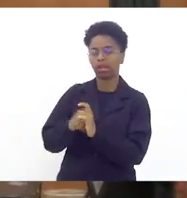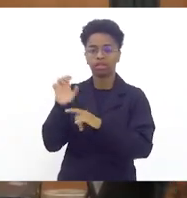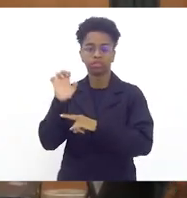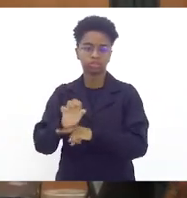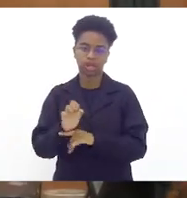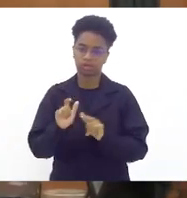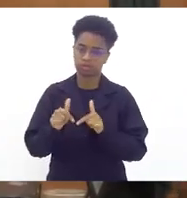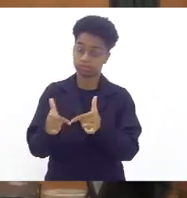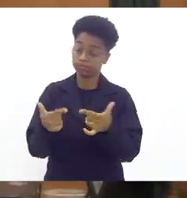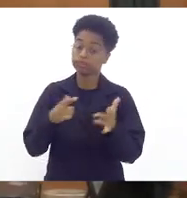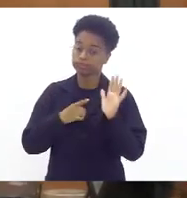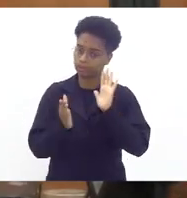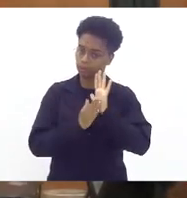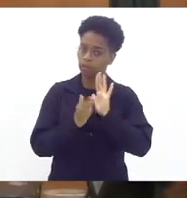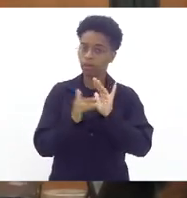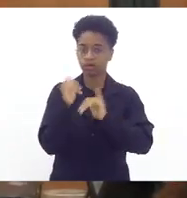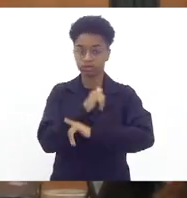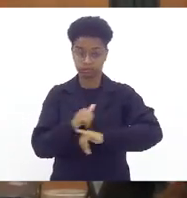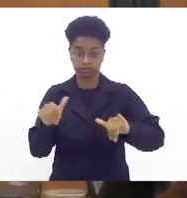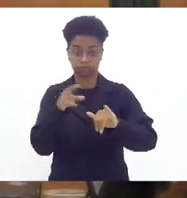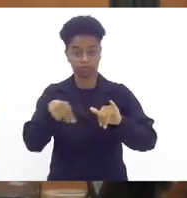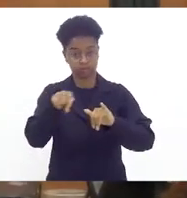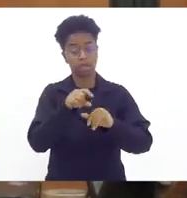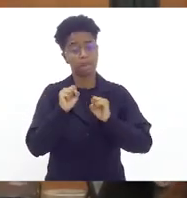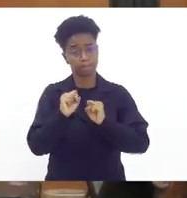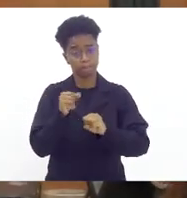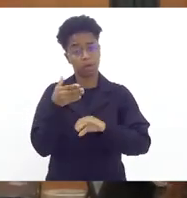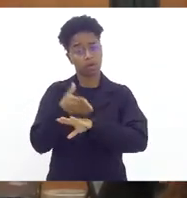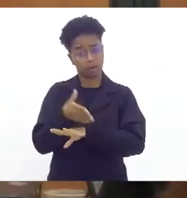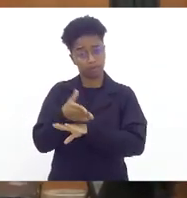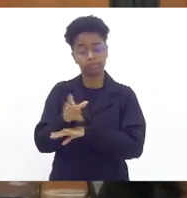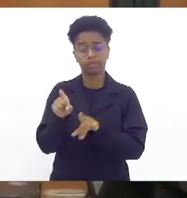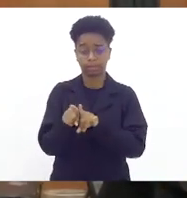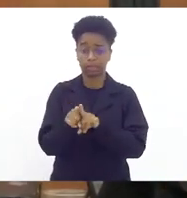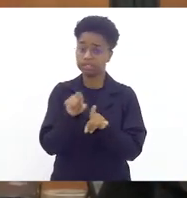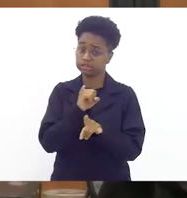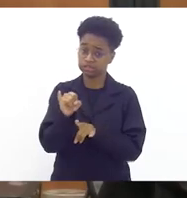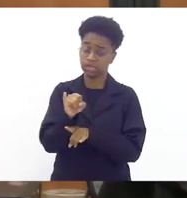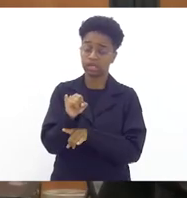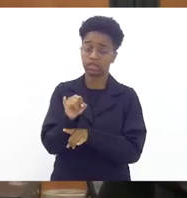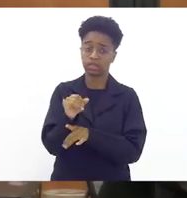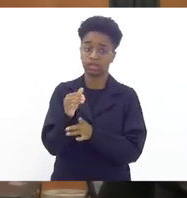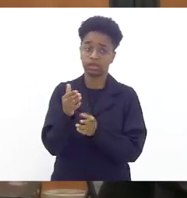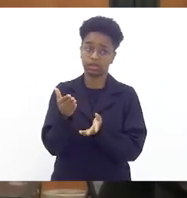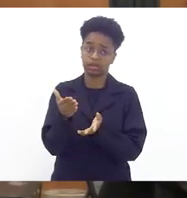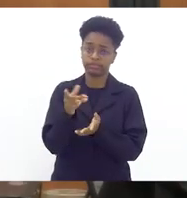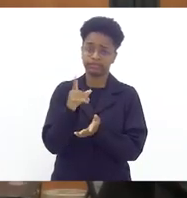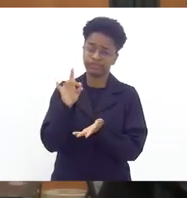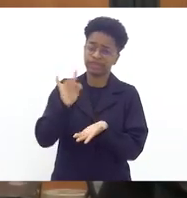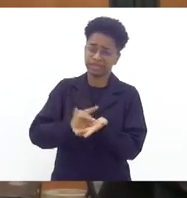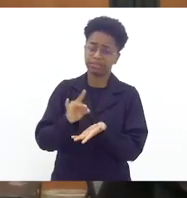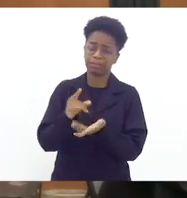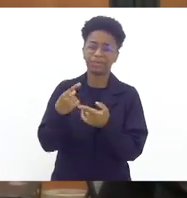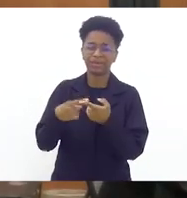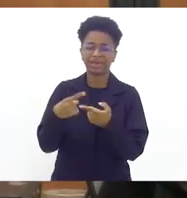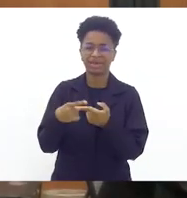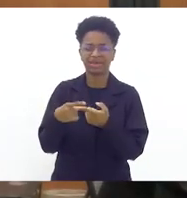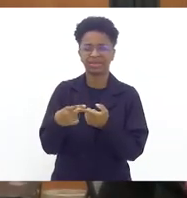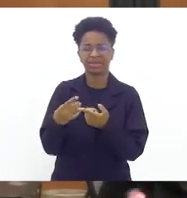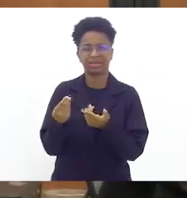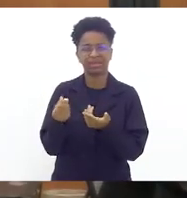Então, eu tenho uma proposta aqui para vocês e posso participar dela se a gente realmente, porque, na